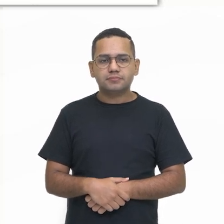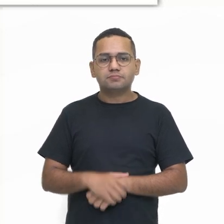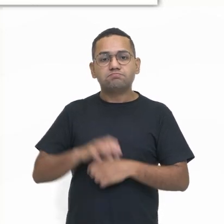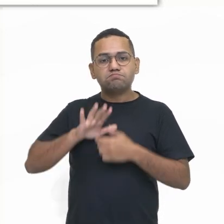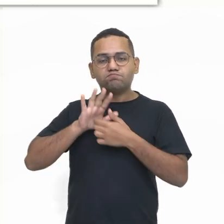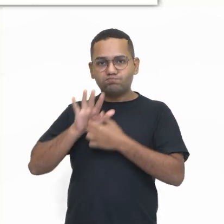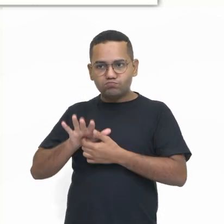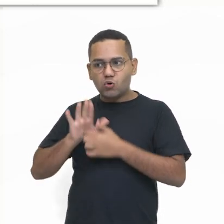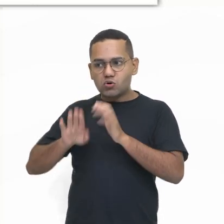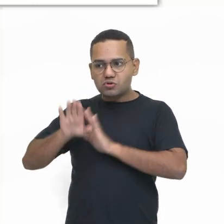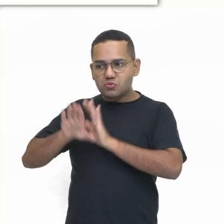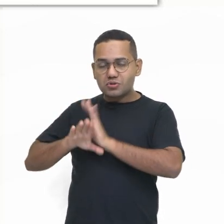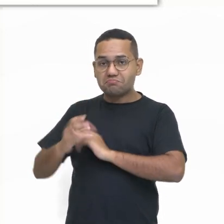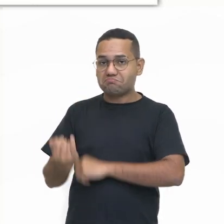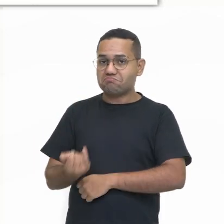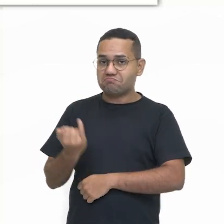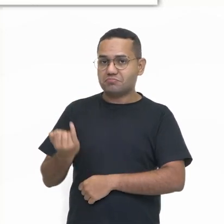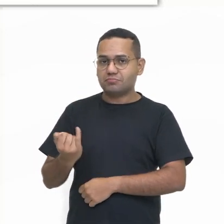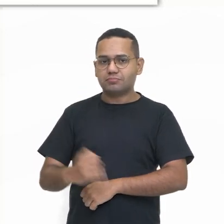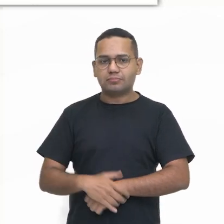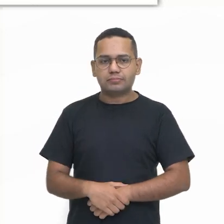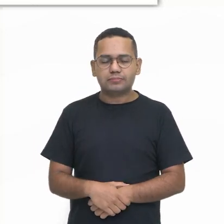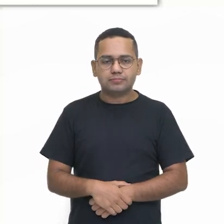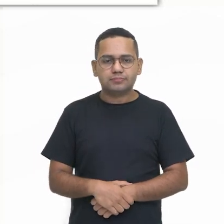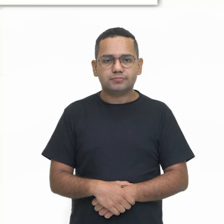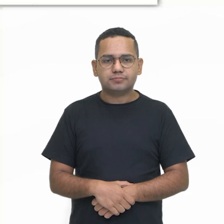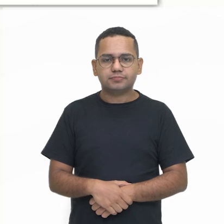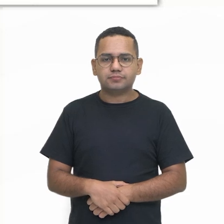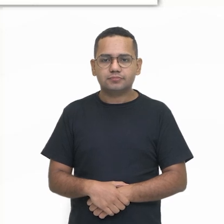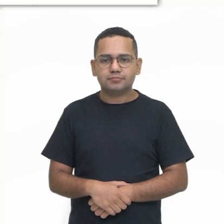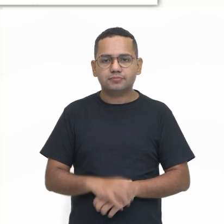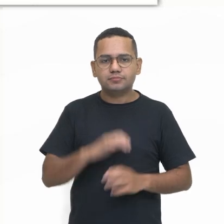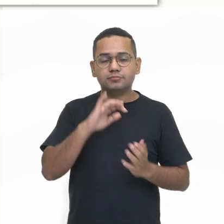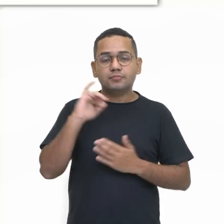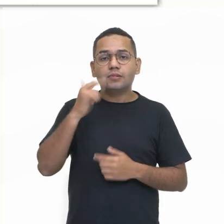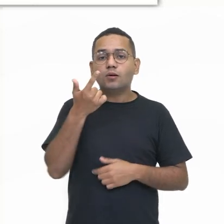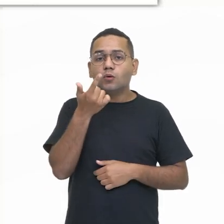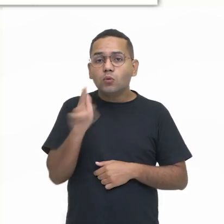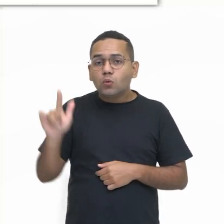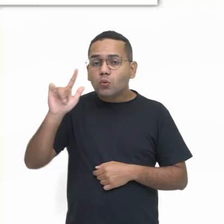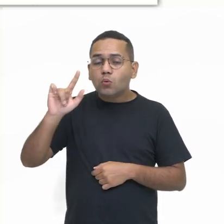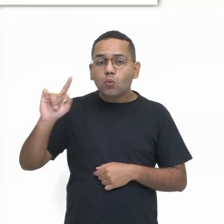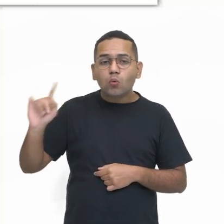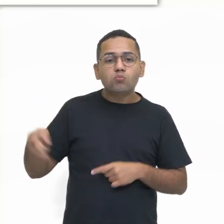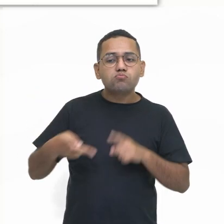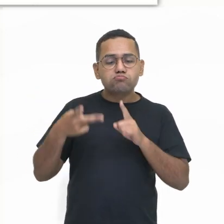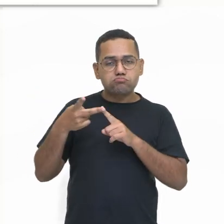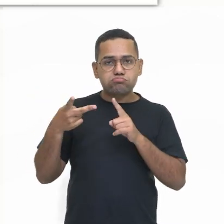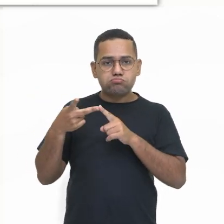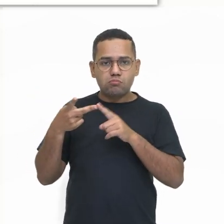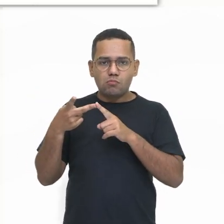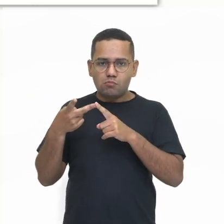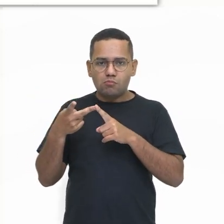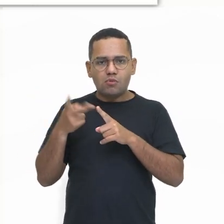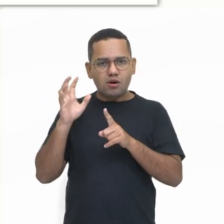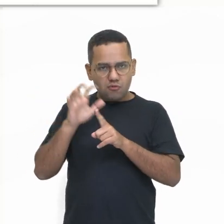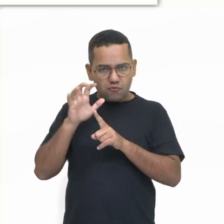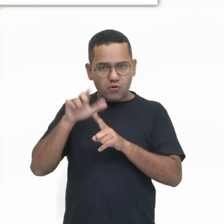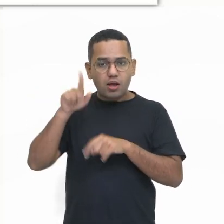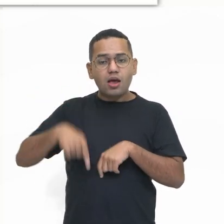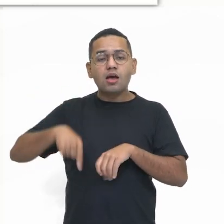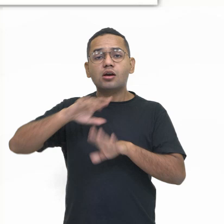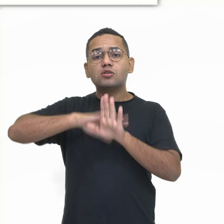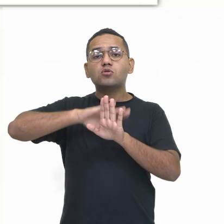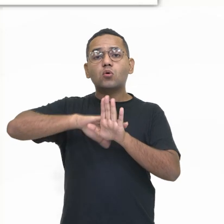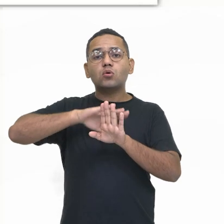essa concepção bem interessante aí. Outro poder que, segundo Bobbio, é muito forte no mundo de hoje é o